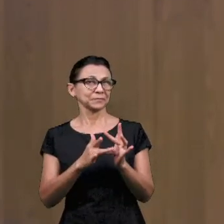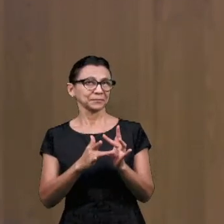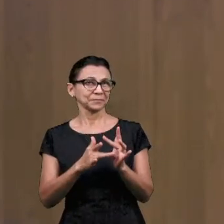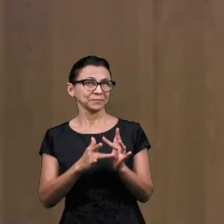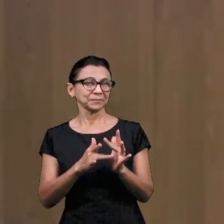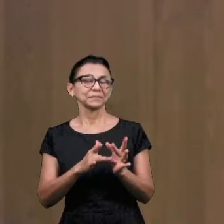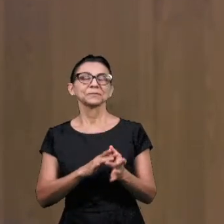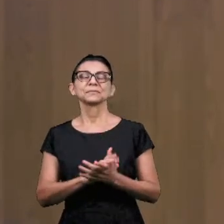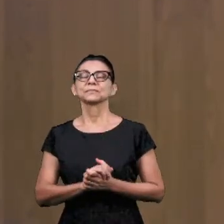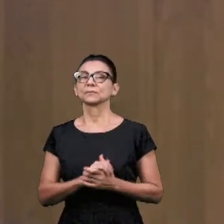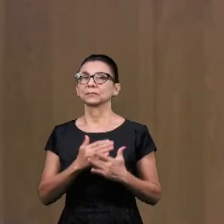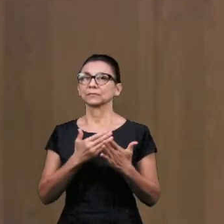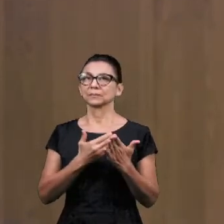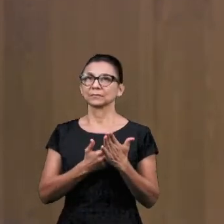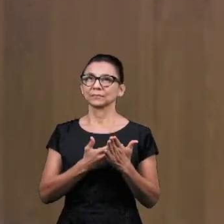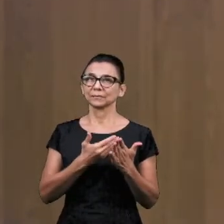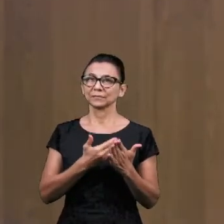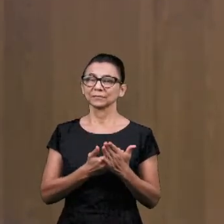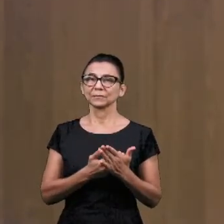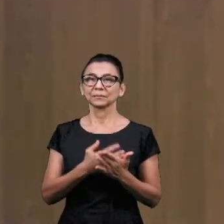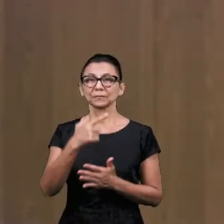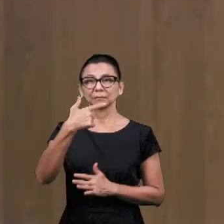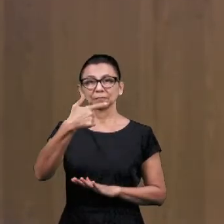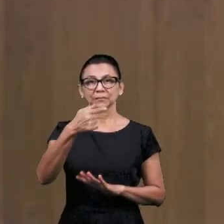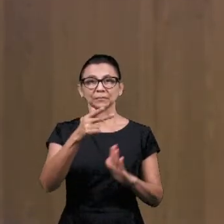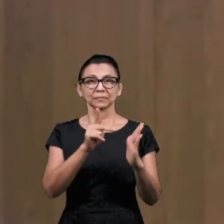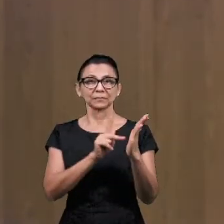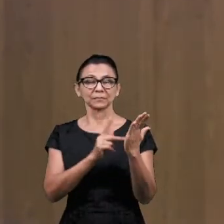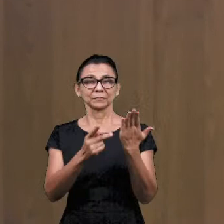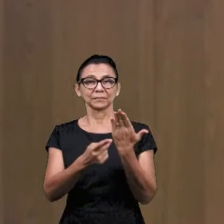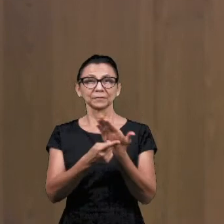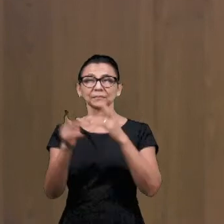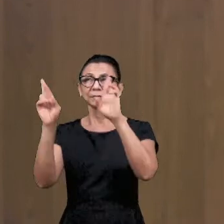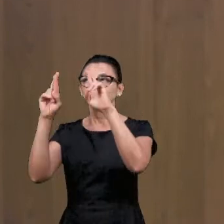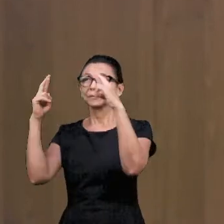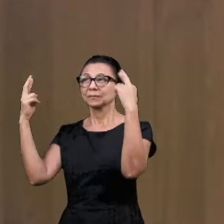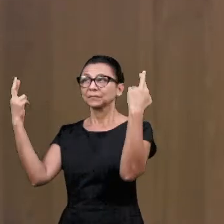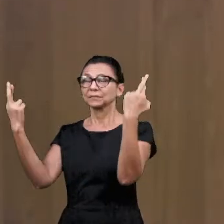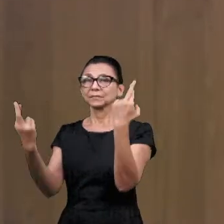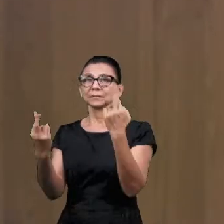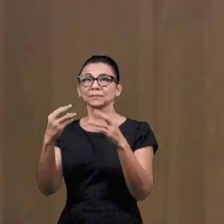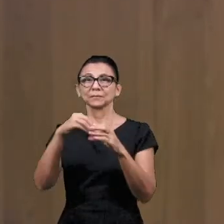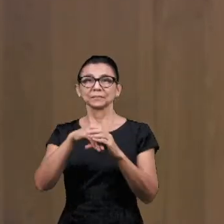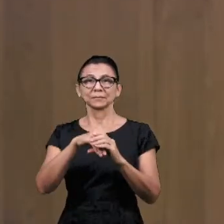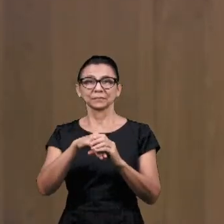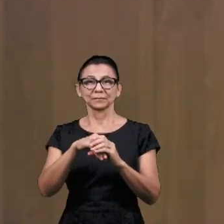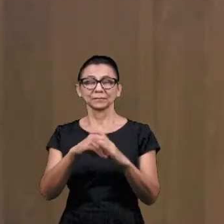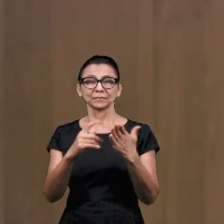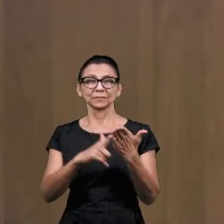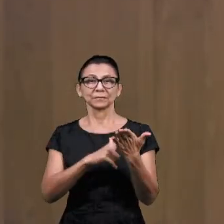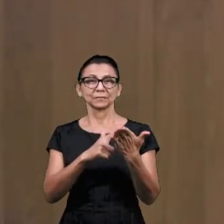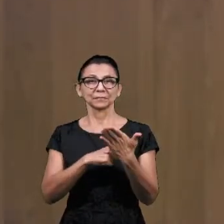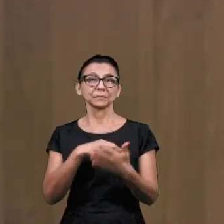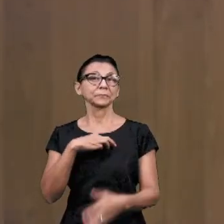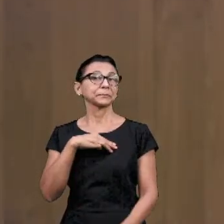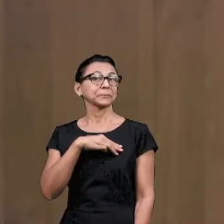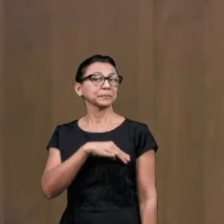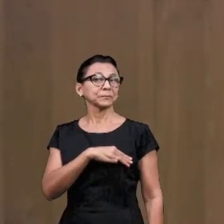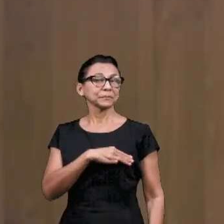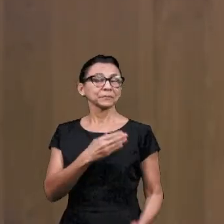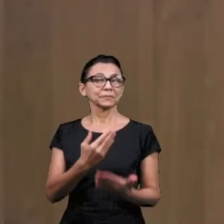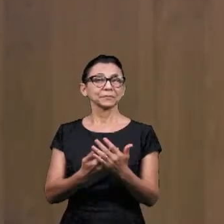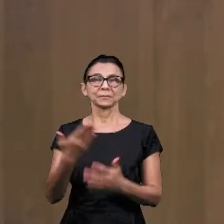Estamos estudando sobre as 7 parábolas do reino que estão registradas no Evangelho de Mateus. E na aula